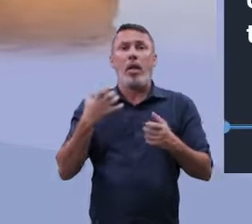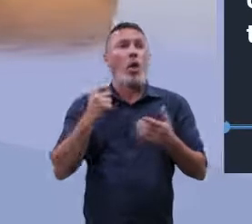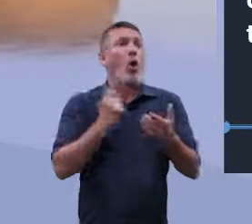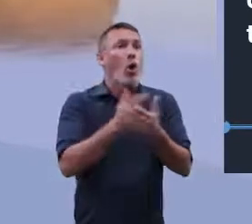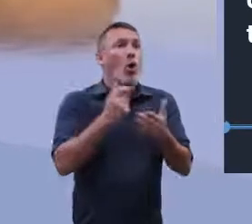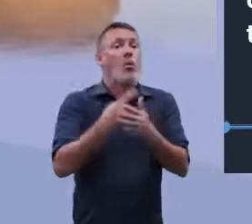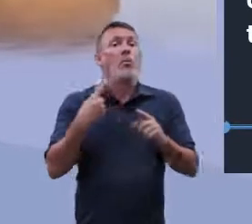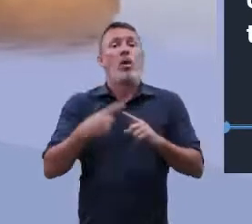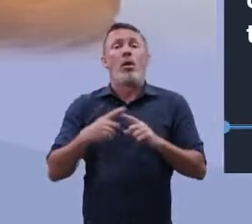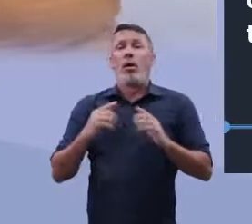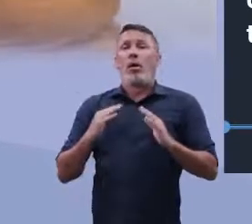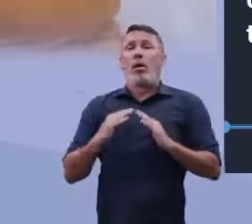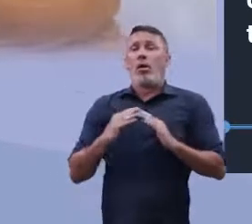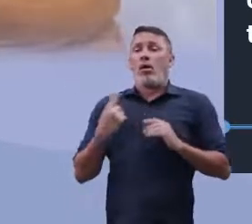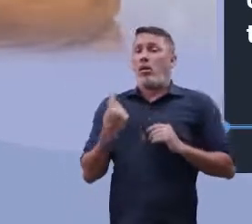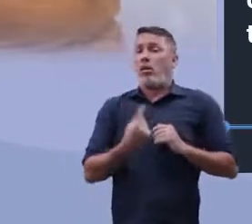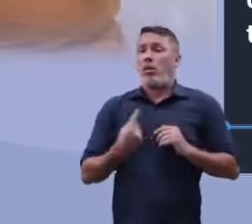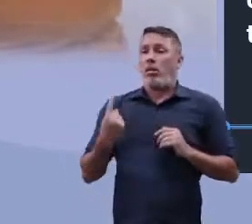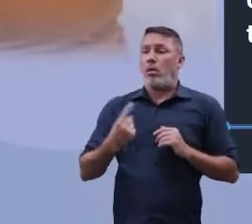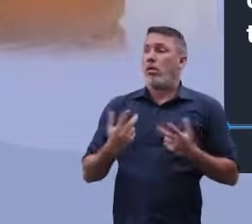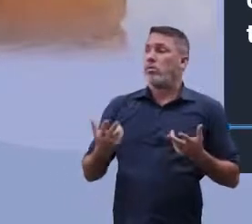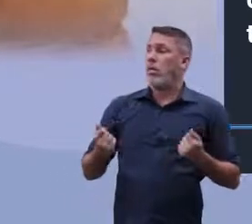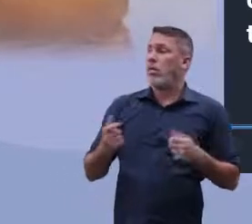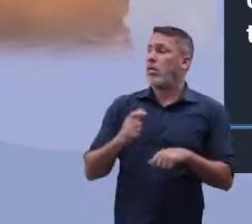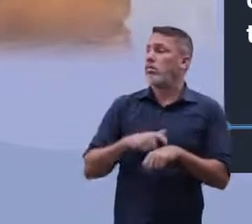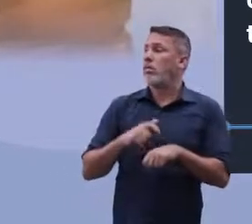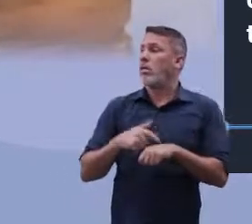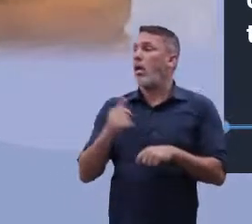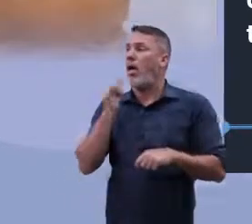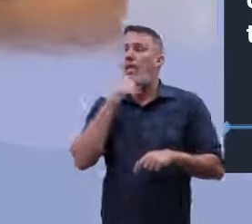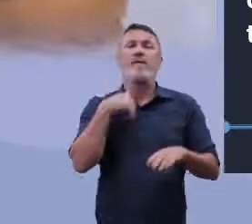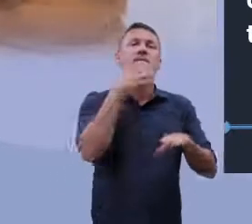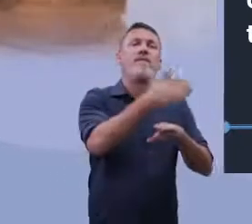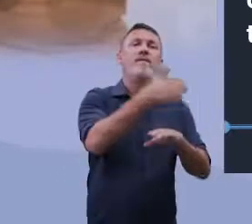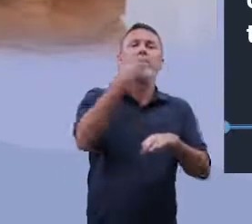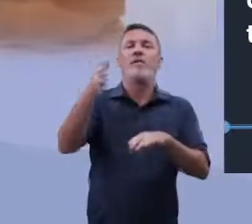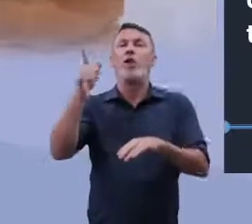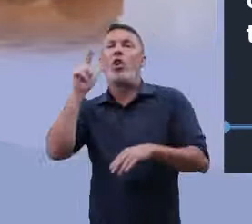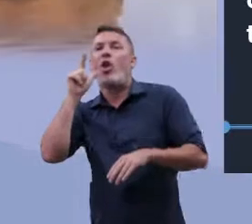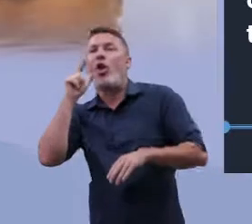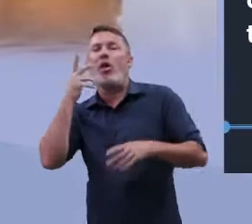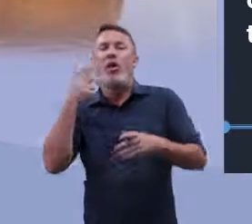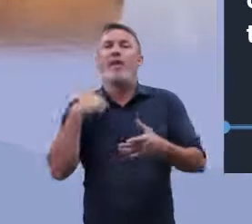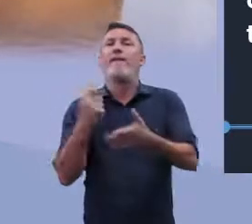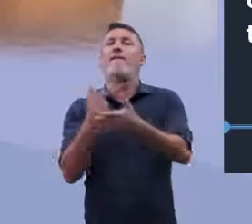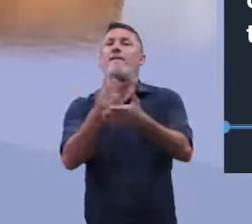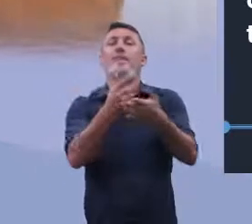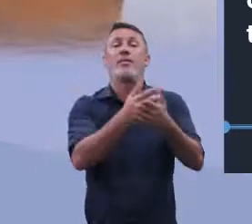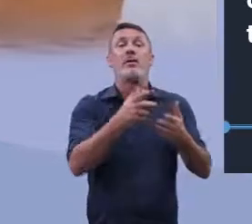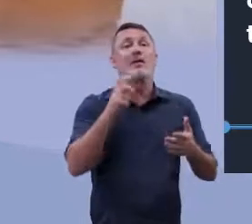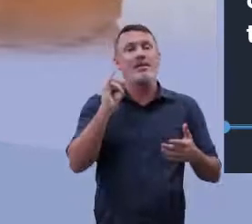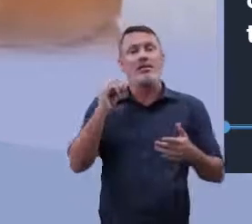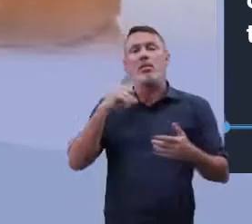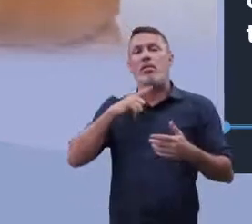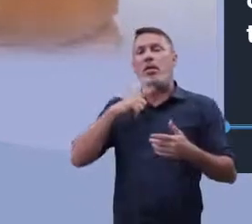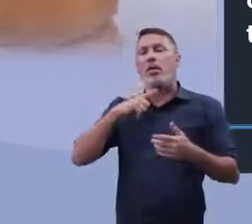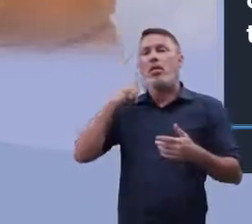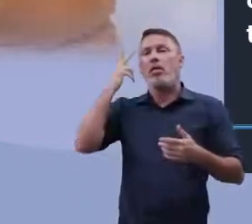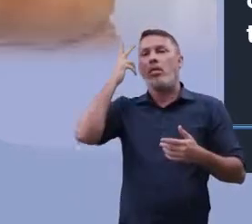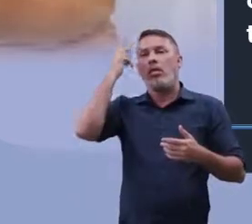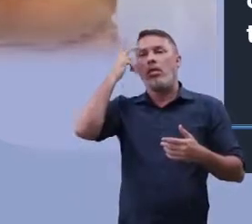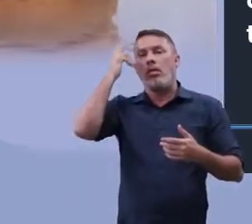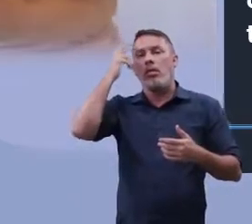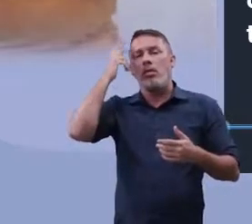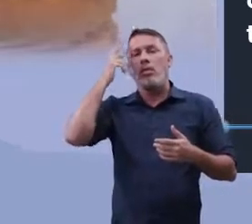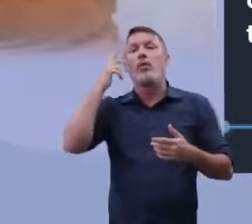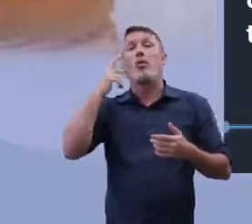para preencher um vazio, né? Aquilo, não tenho nada para fazer, mas o lazer também pode ajudar, né, a